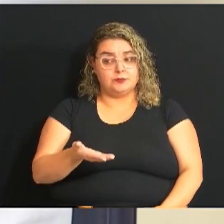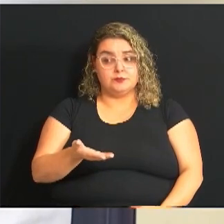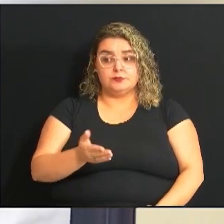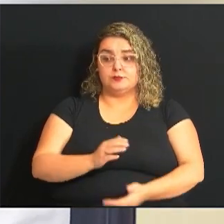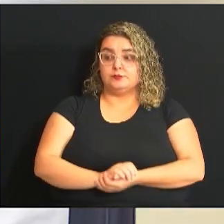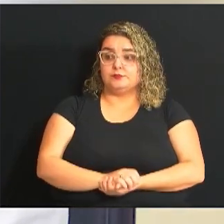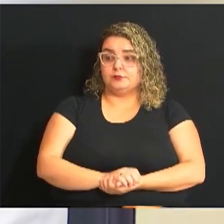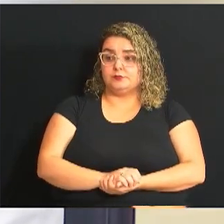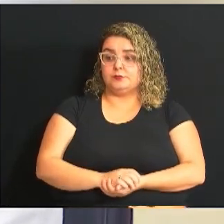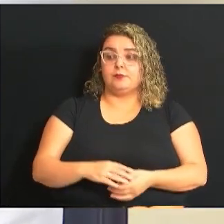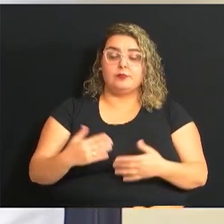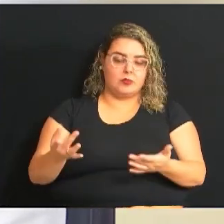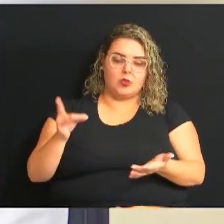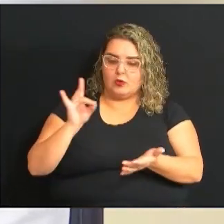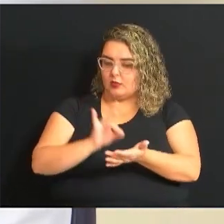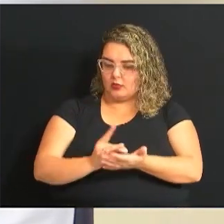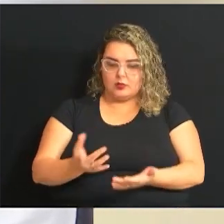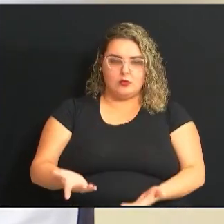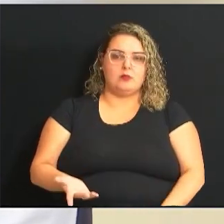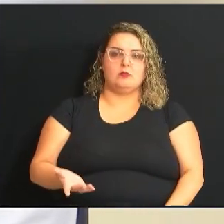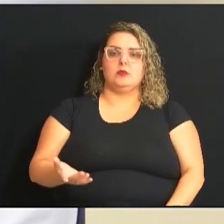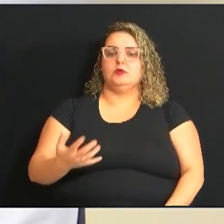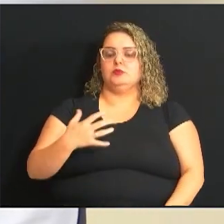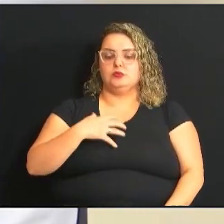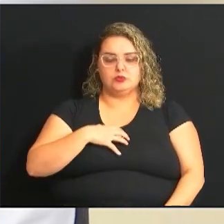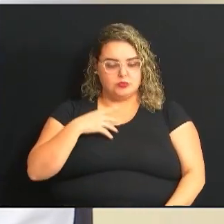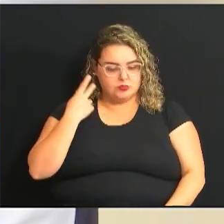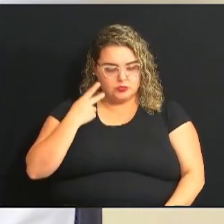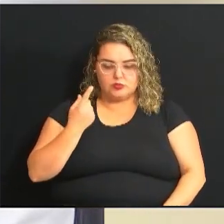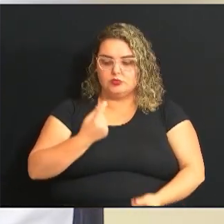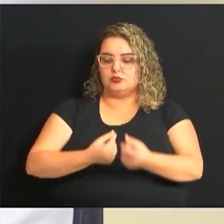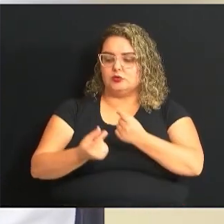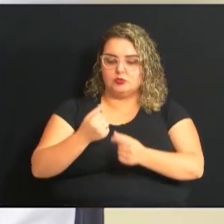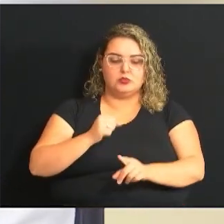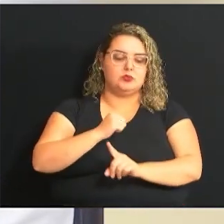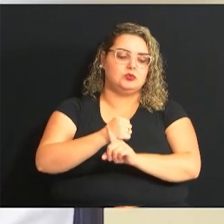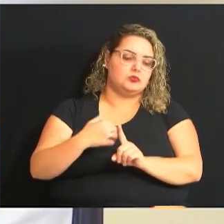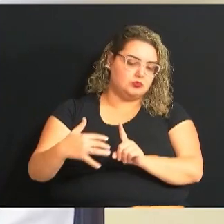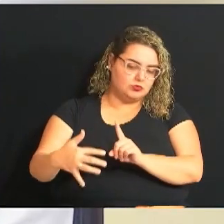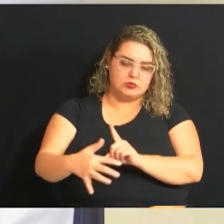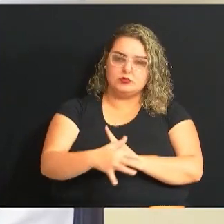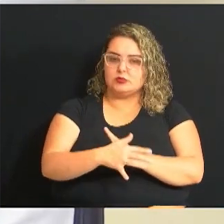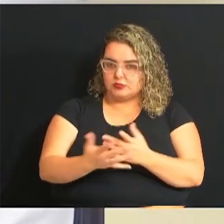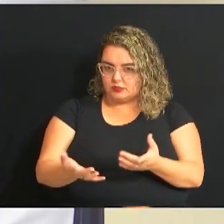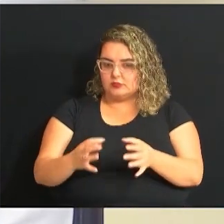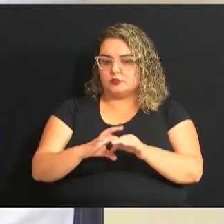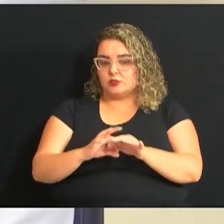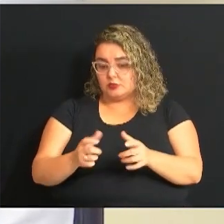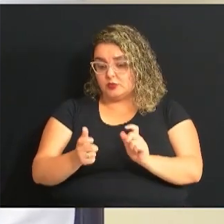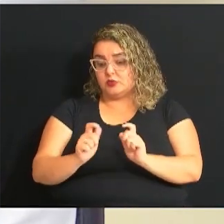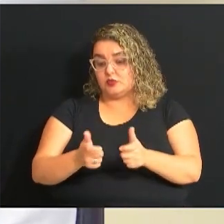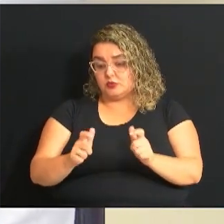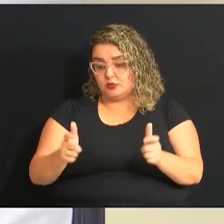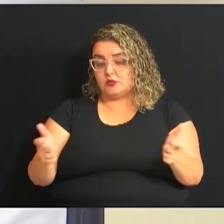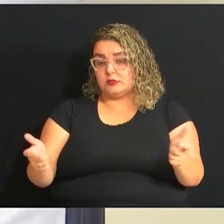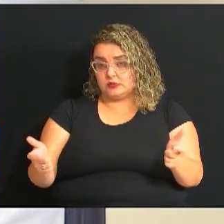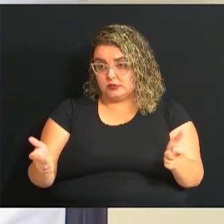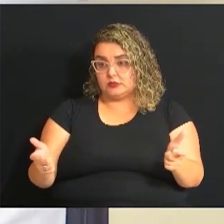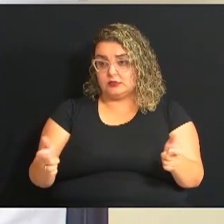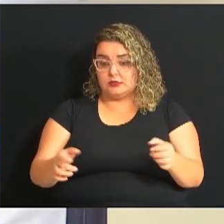né? Então, realmente, as condições políticas, econômicas, sociais, permitem